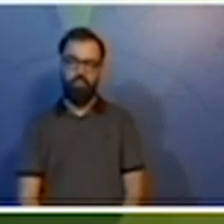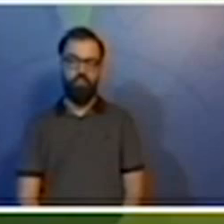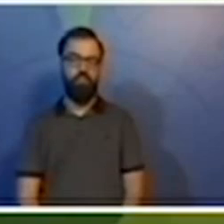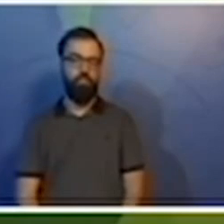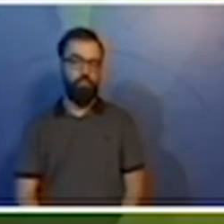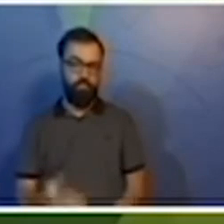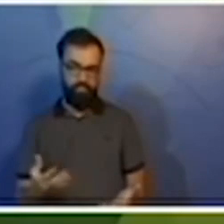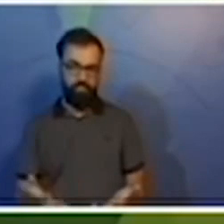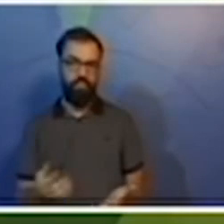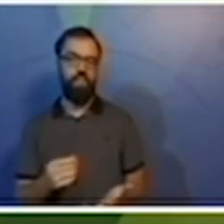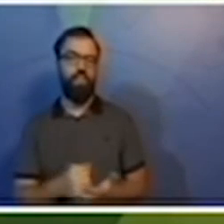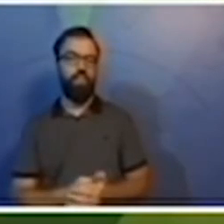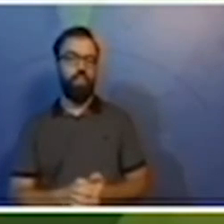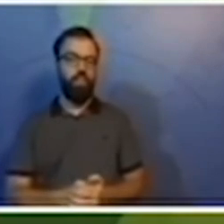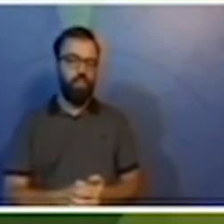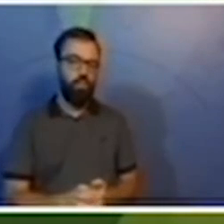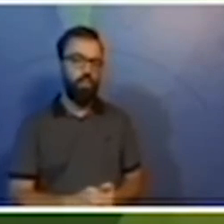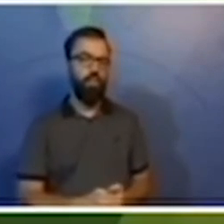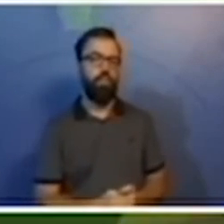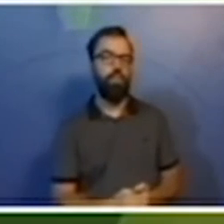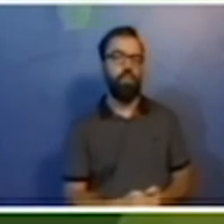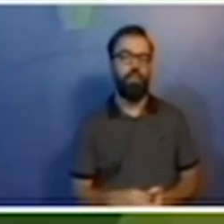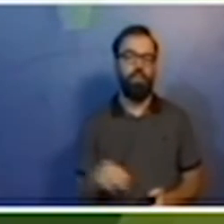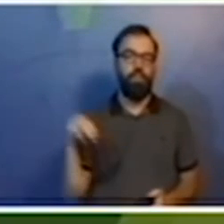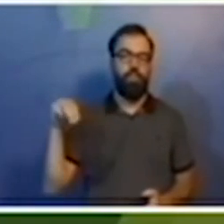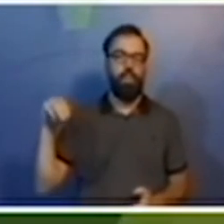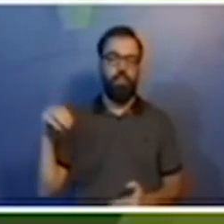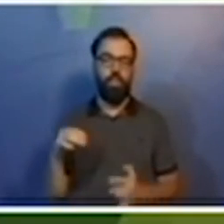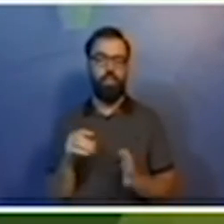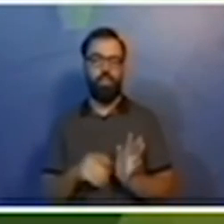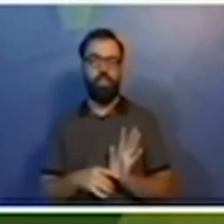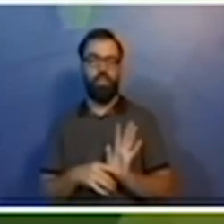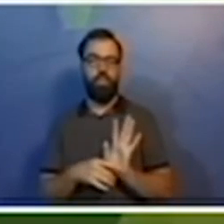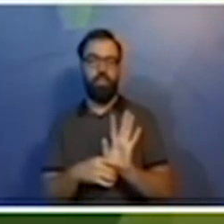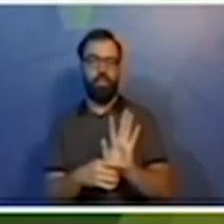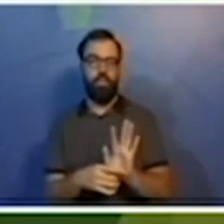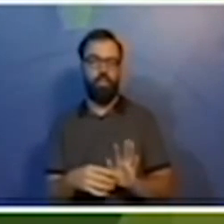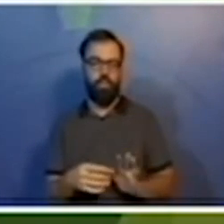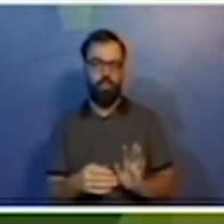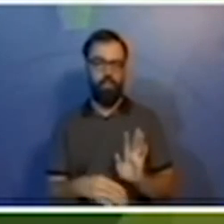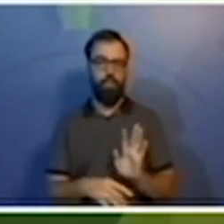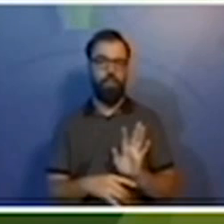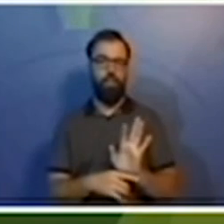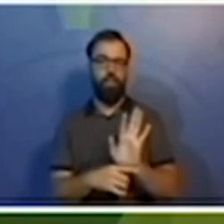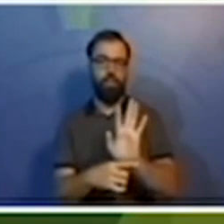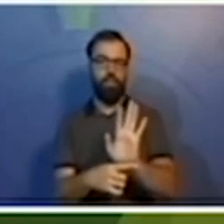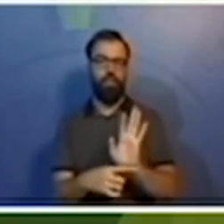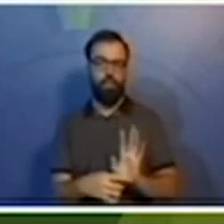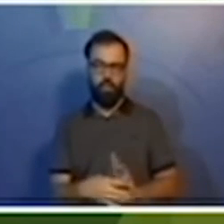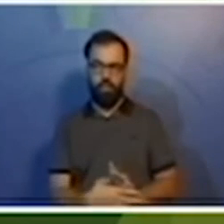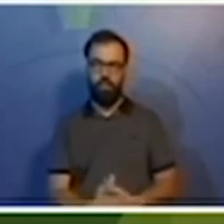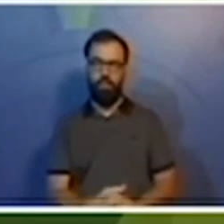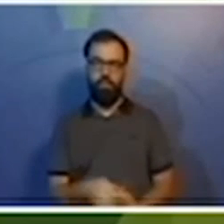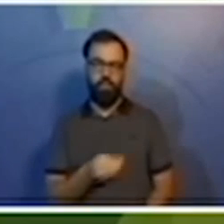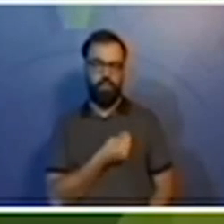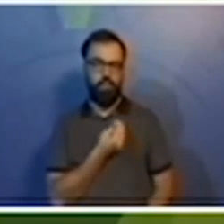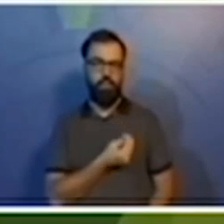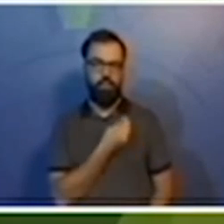Graças a isso nós temos a álgebra para facilitar a nossa vida. Bom,